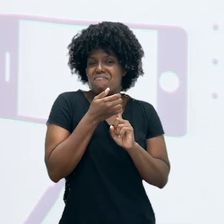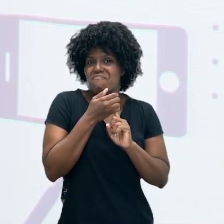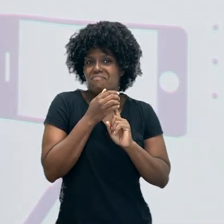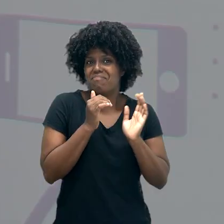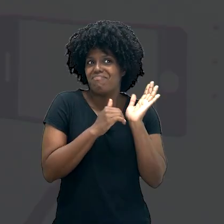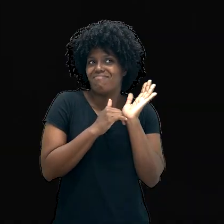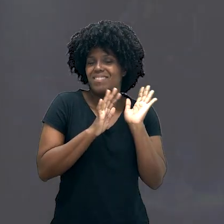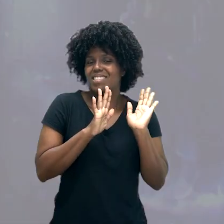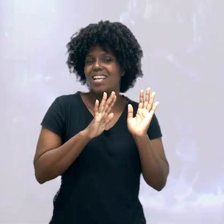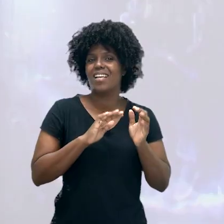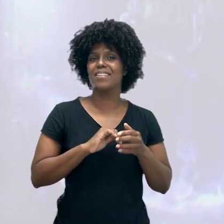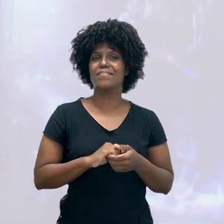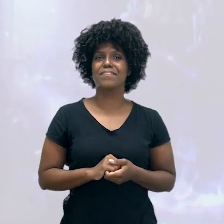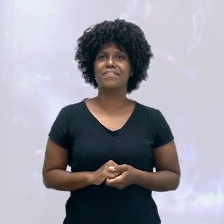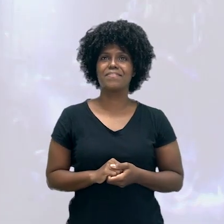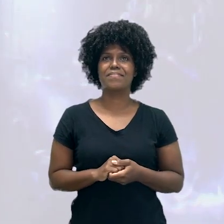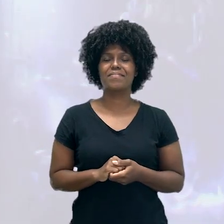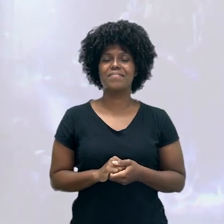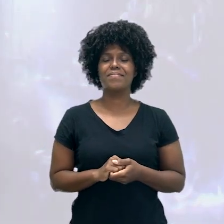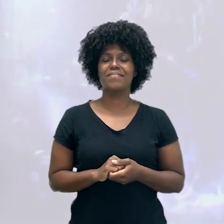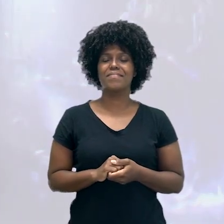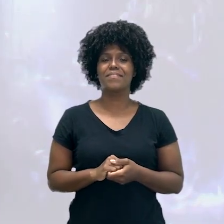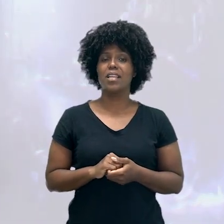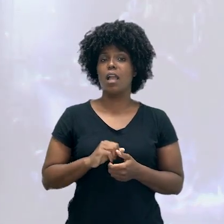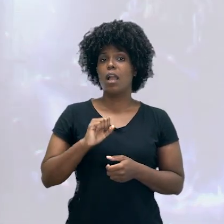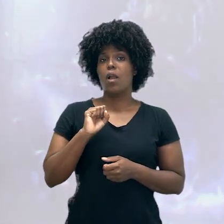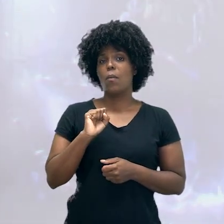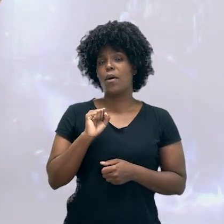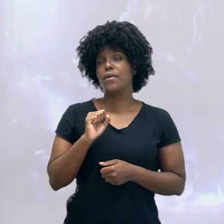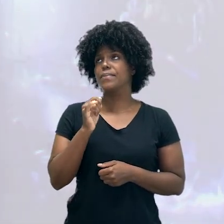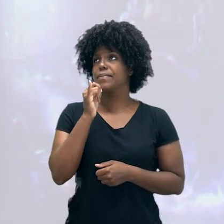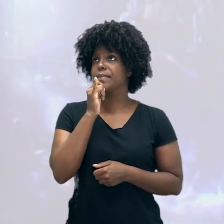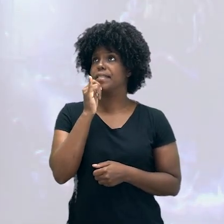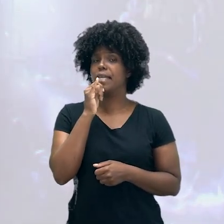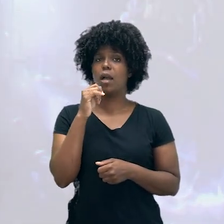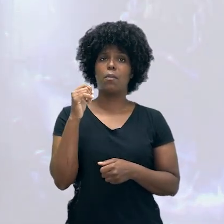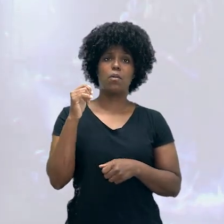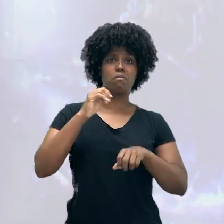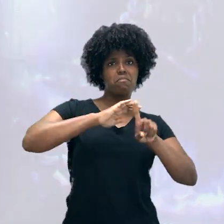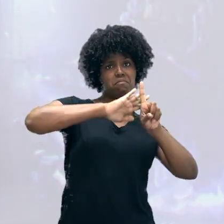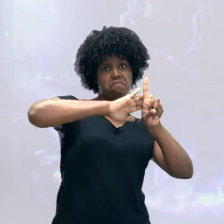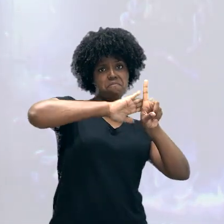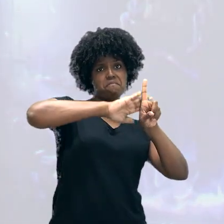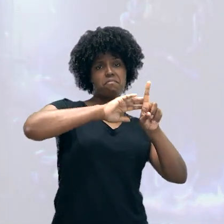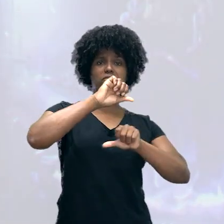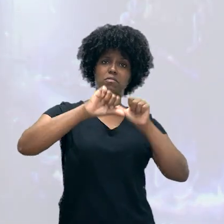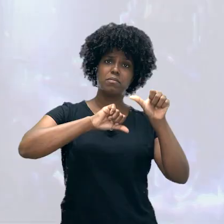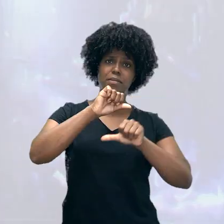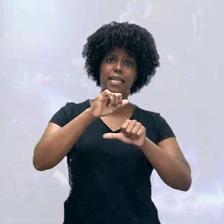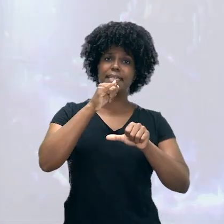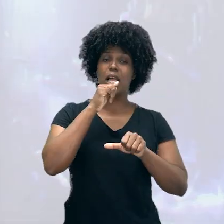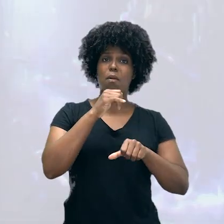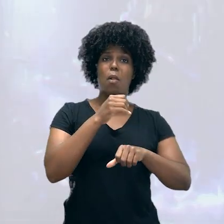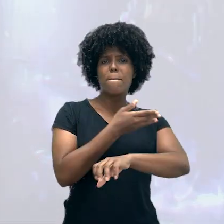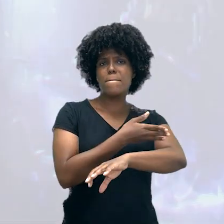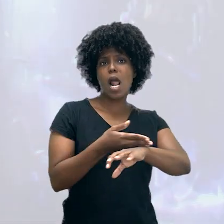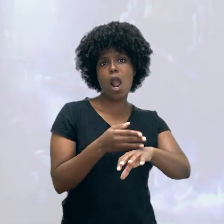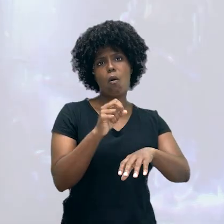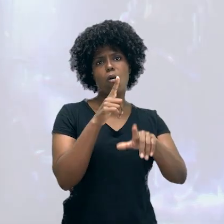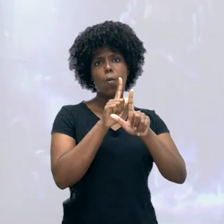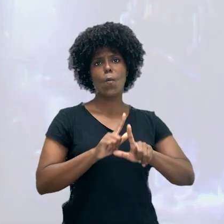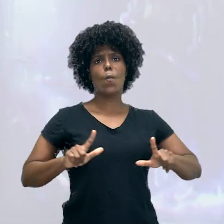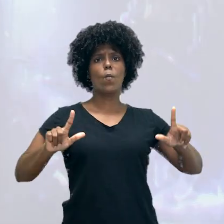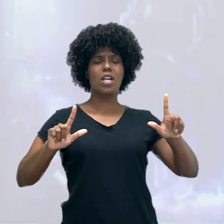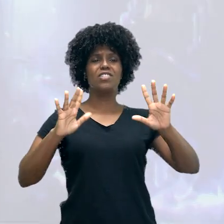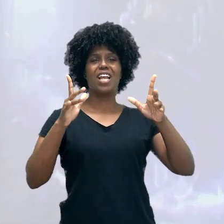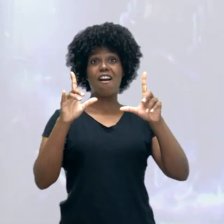um mistério. Né? Então ele pode ver, por exemplo, de alterar o fundo, né? Você tirou no fundo branco, geralmente o fundo que é liso,